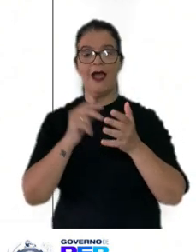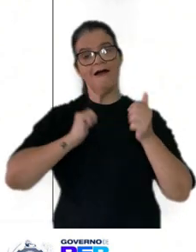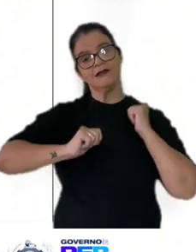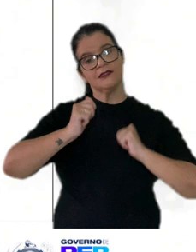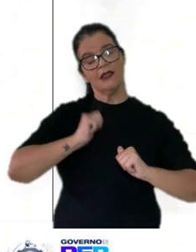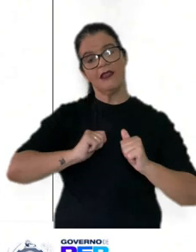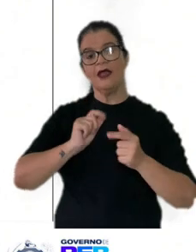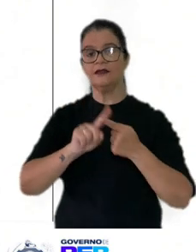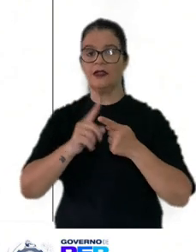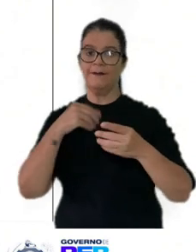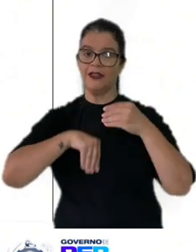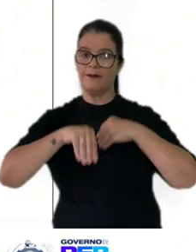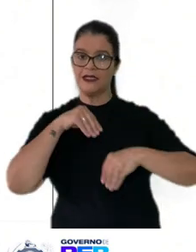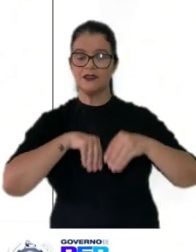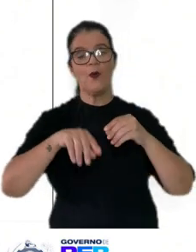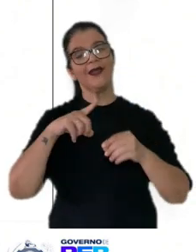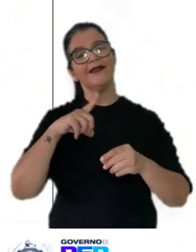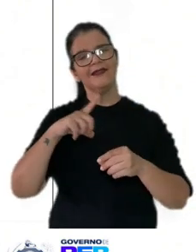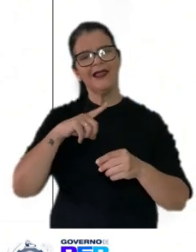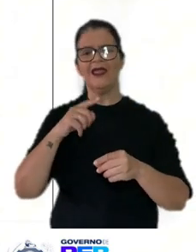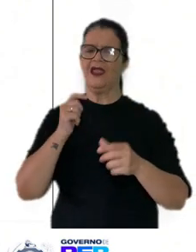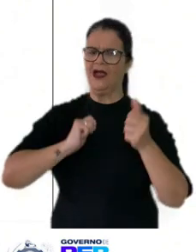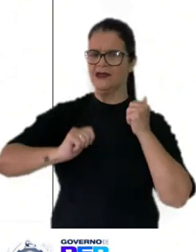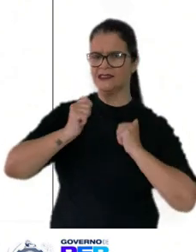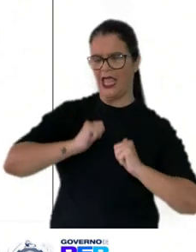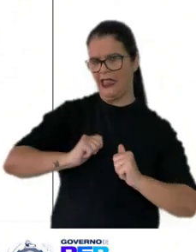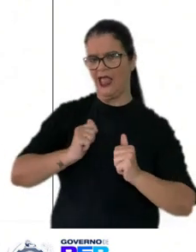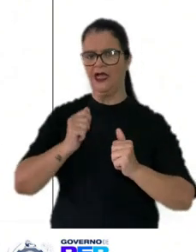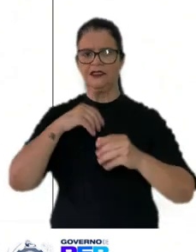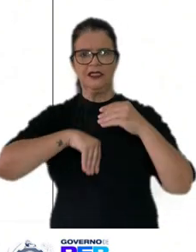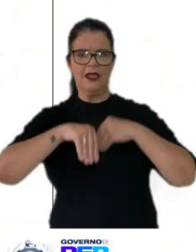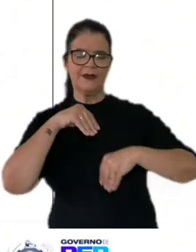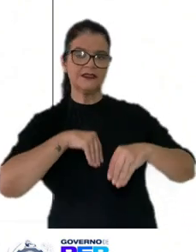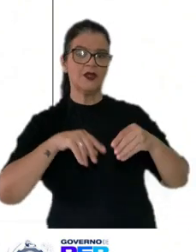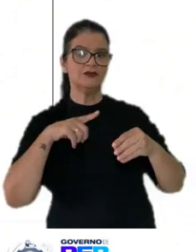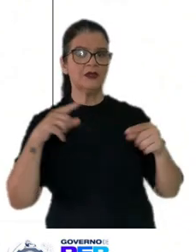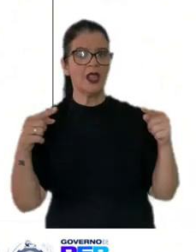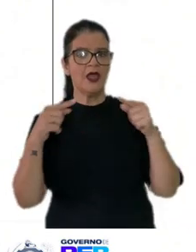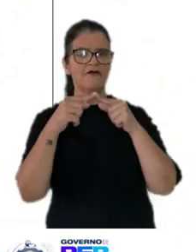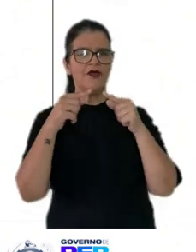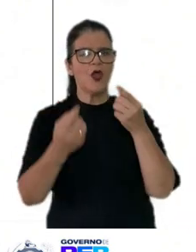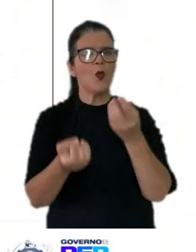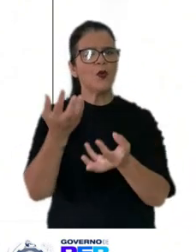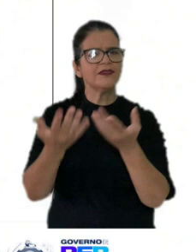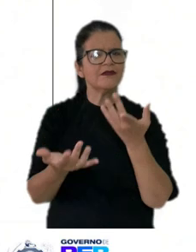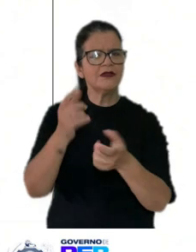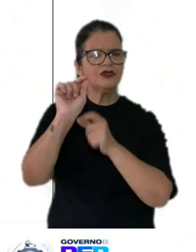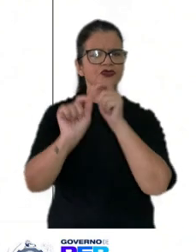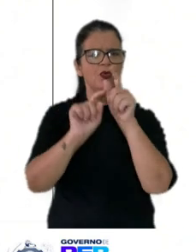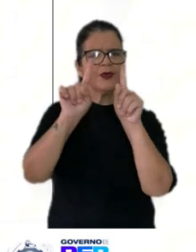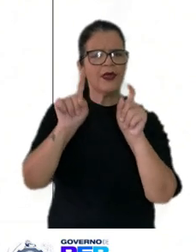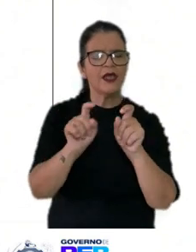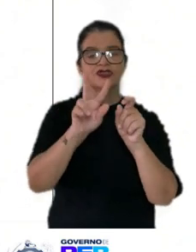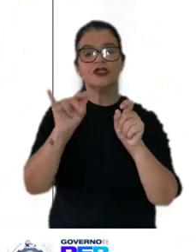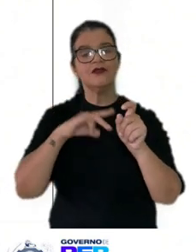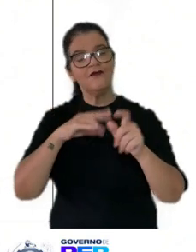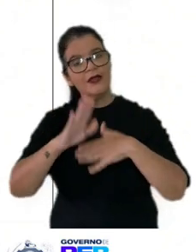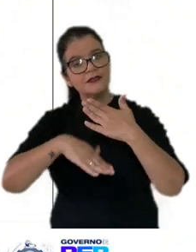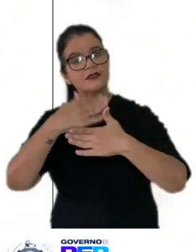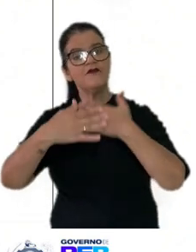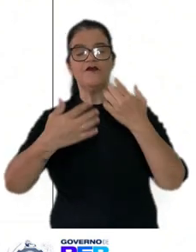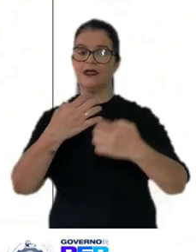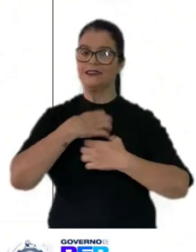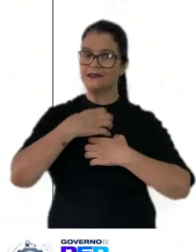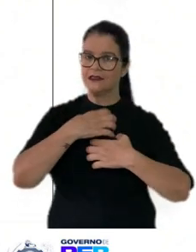ansiedade e depressão tem a ver com incêndios então a gente vai conseguindo construir esse sentido a partir do